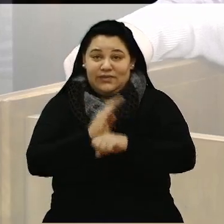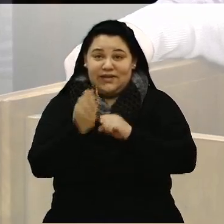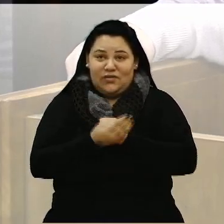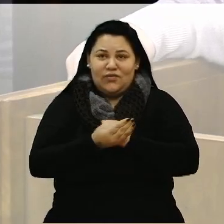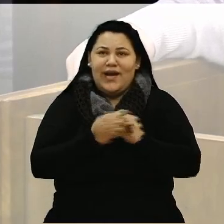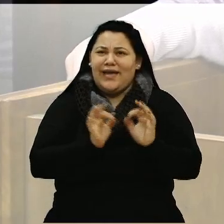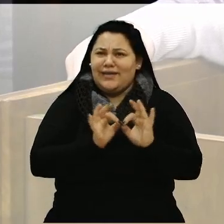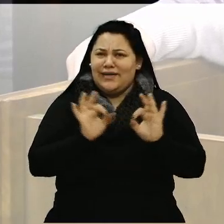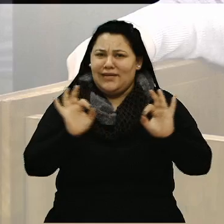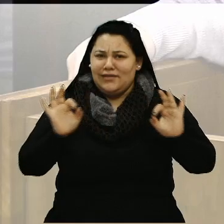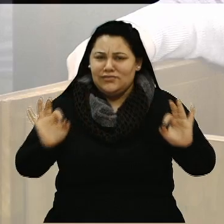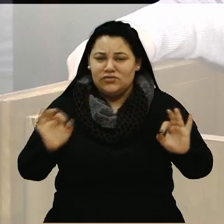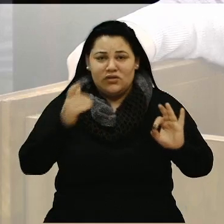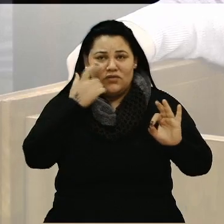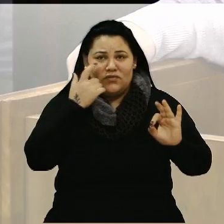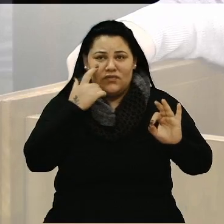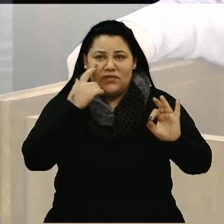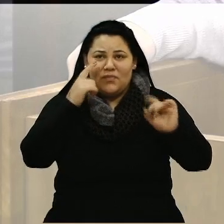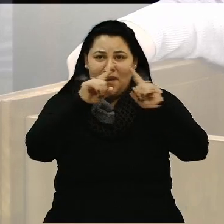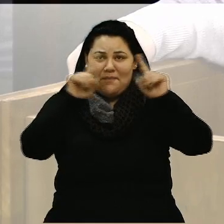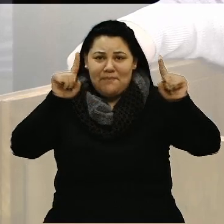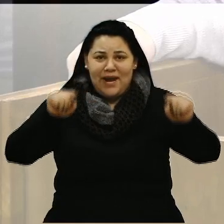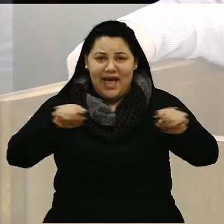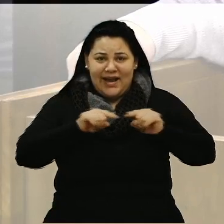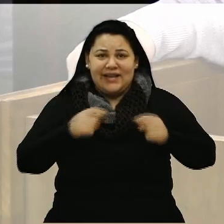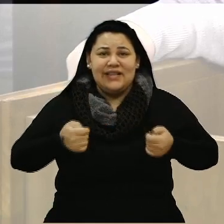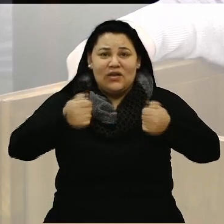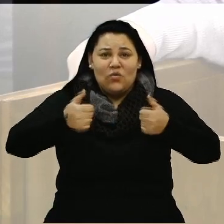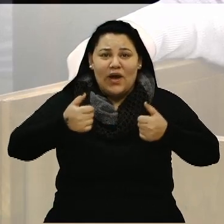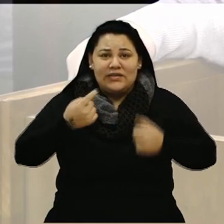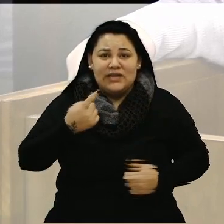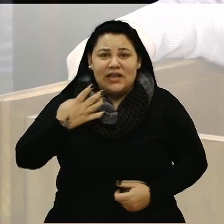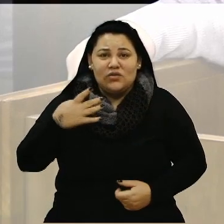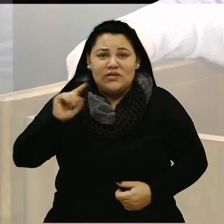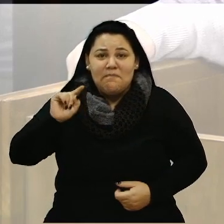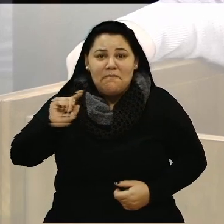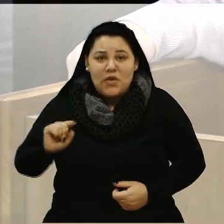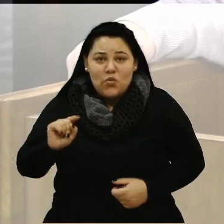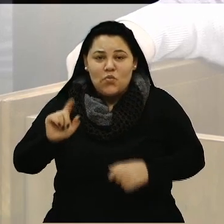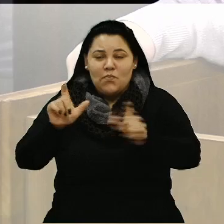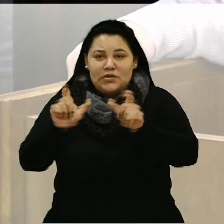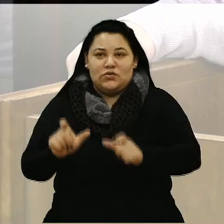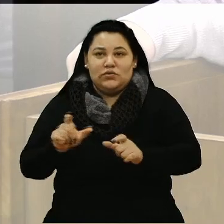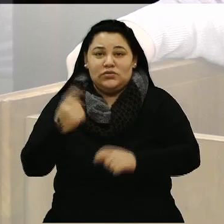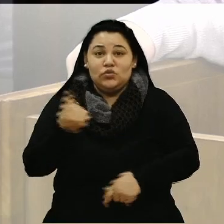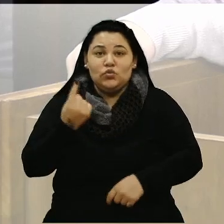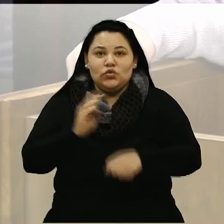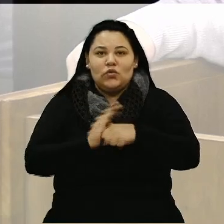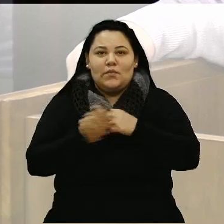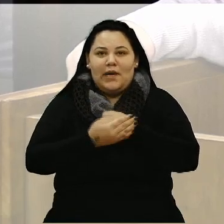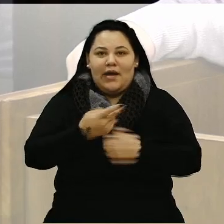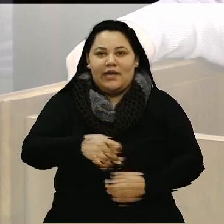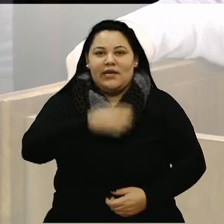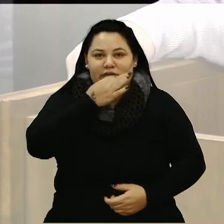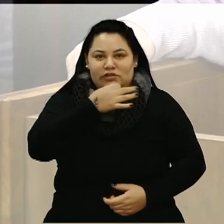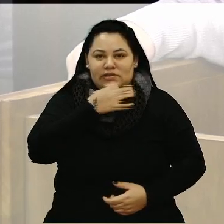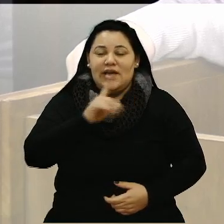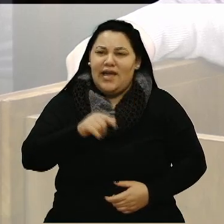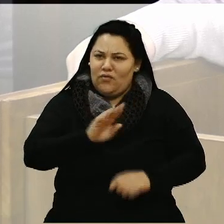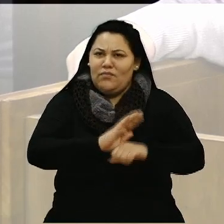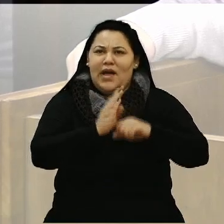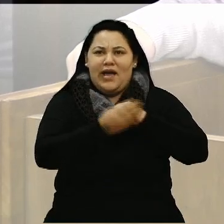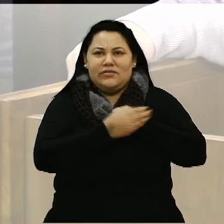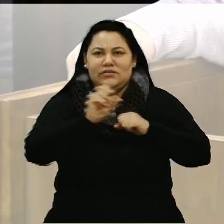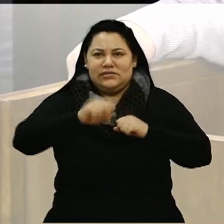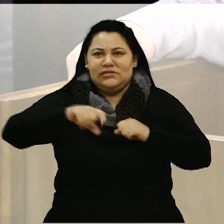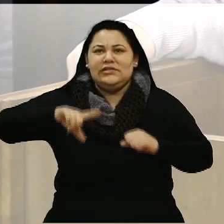vi uma placa lá, quase 14 mil habitantes, né, num único bairro, né, de Caxias. É um bairro que